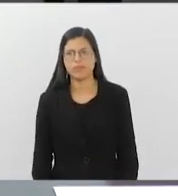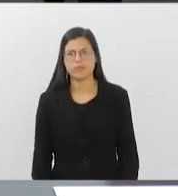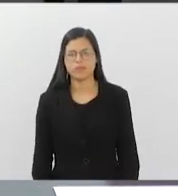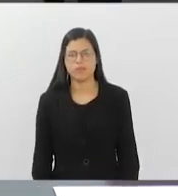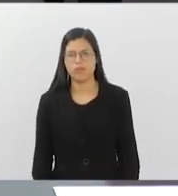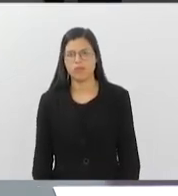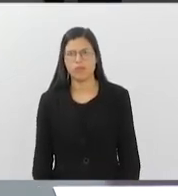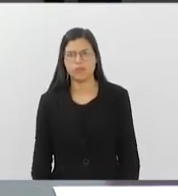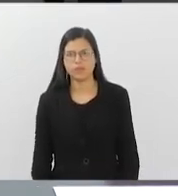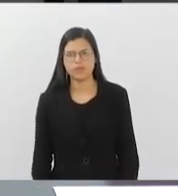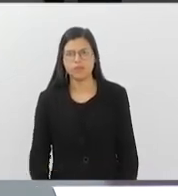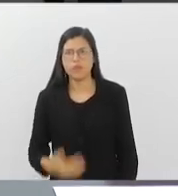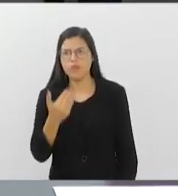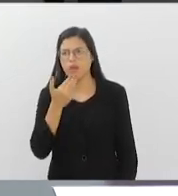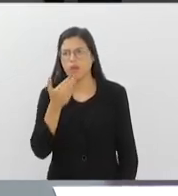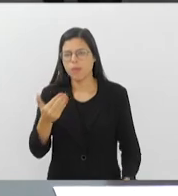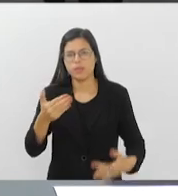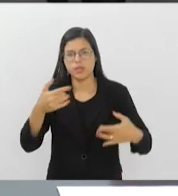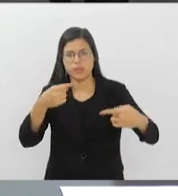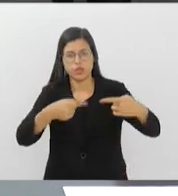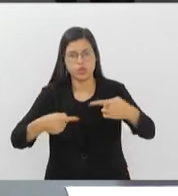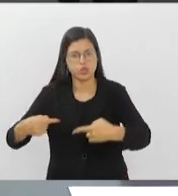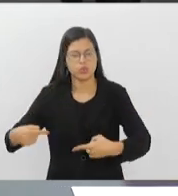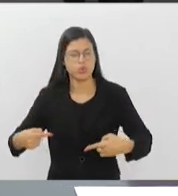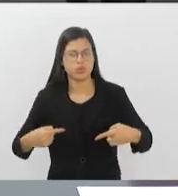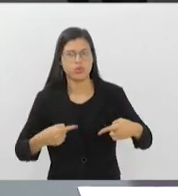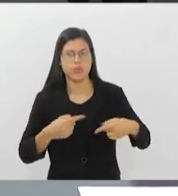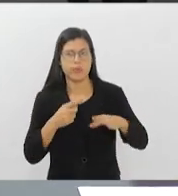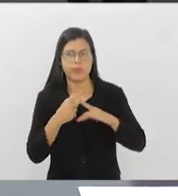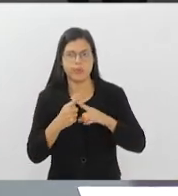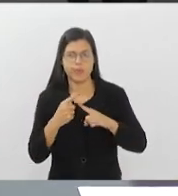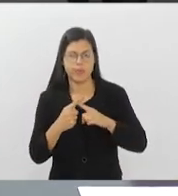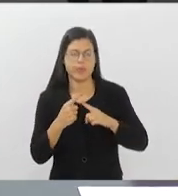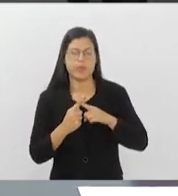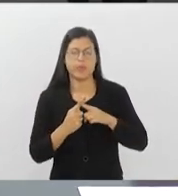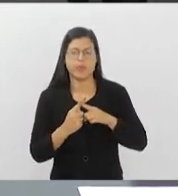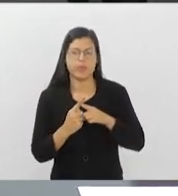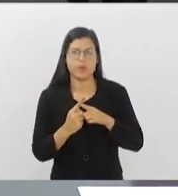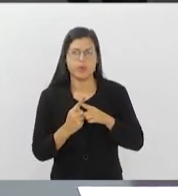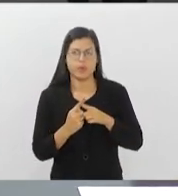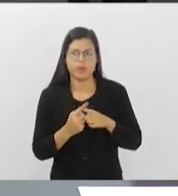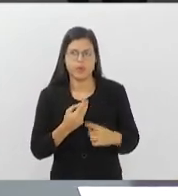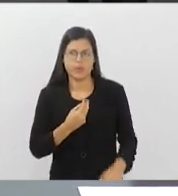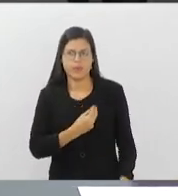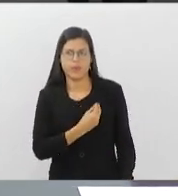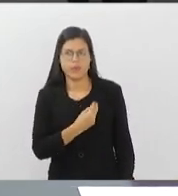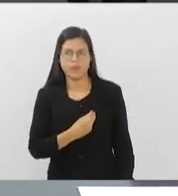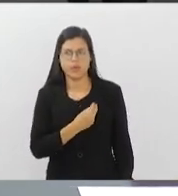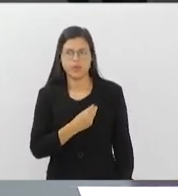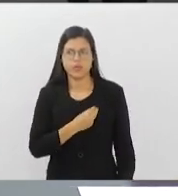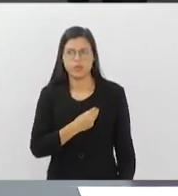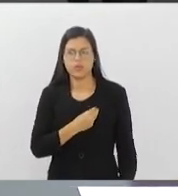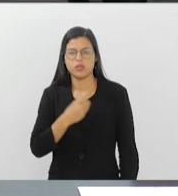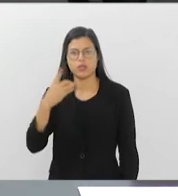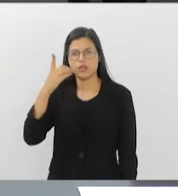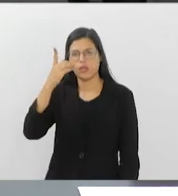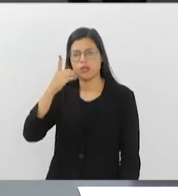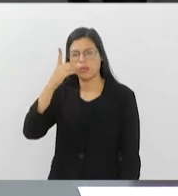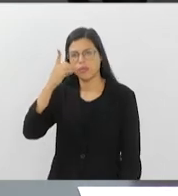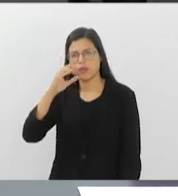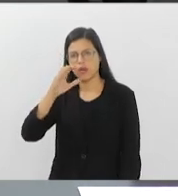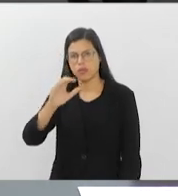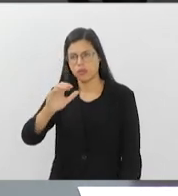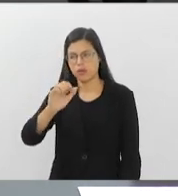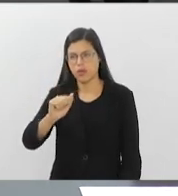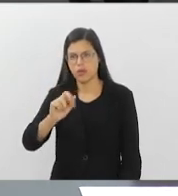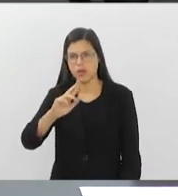E eu pedi para discutir, porque está presente o deputado Carlinhos do BNH.